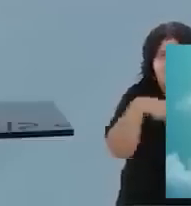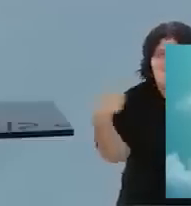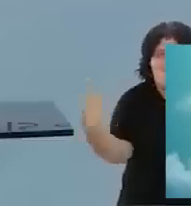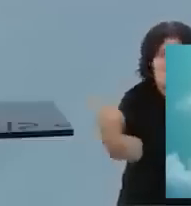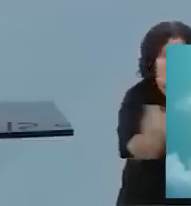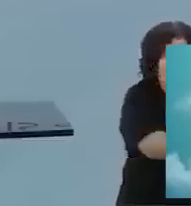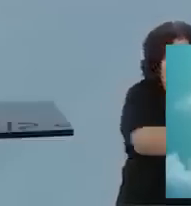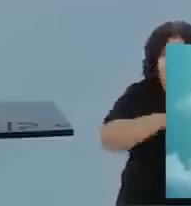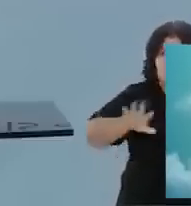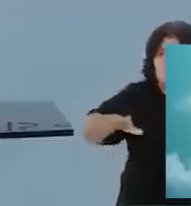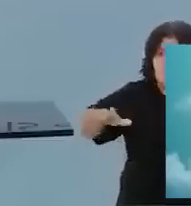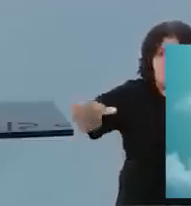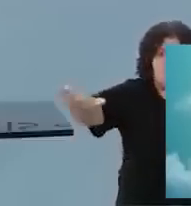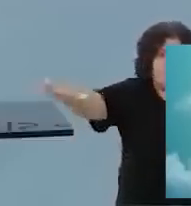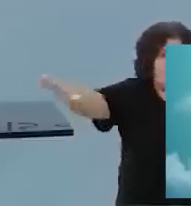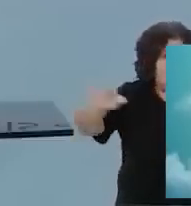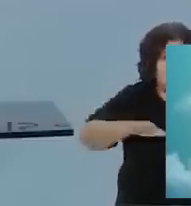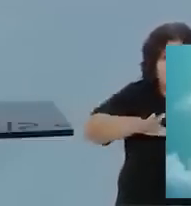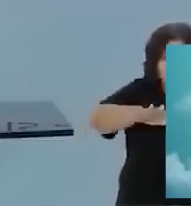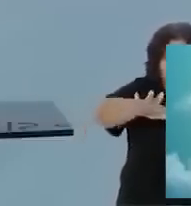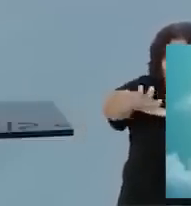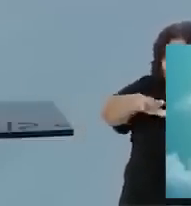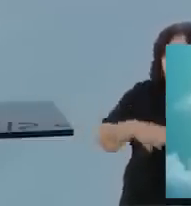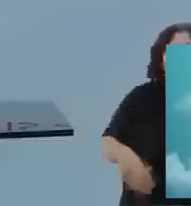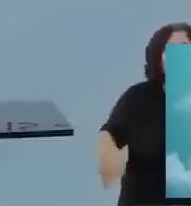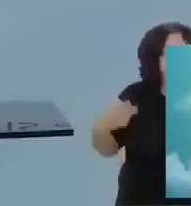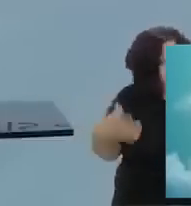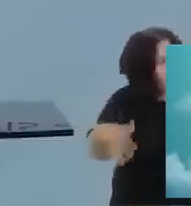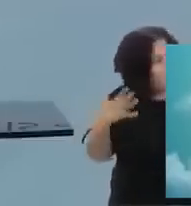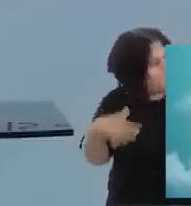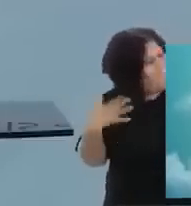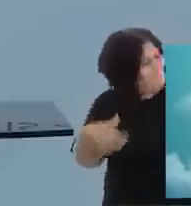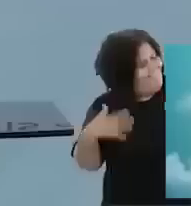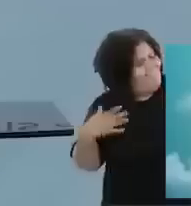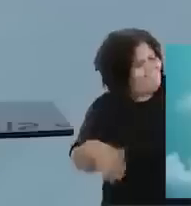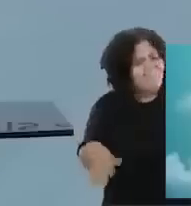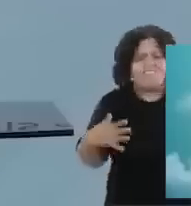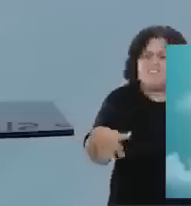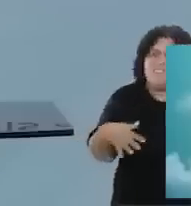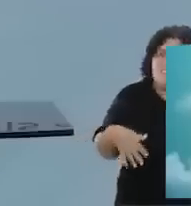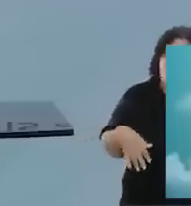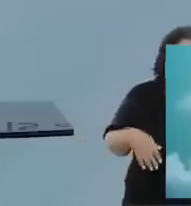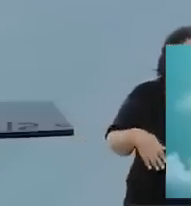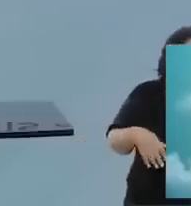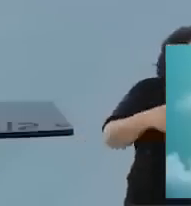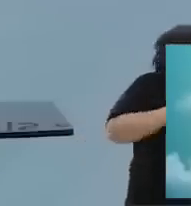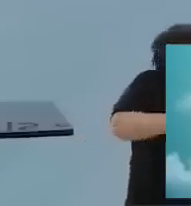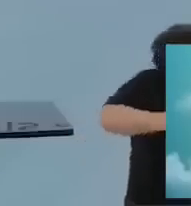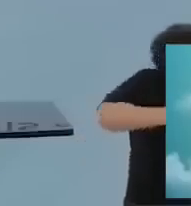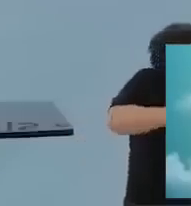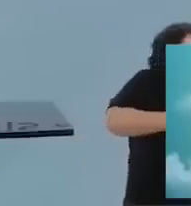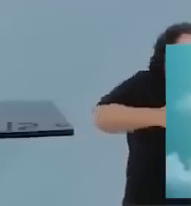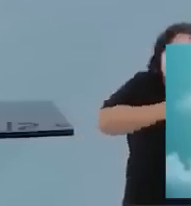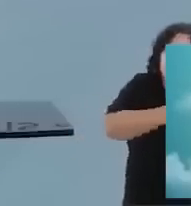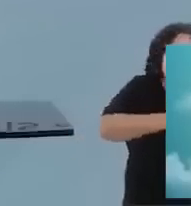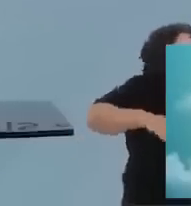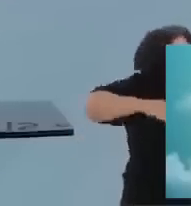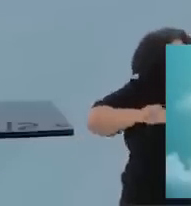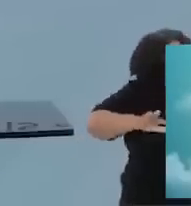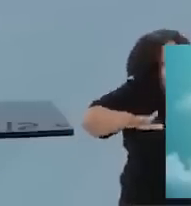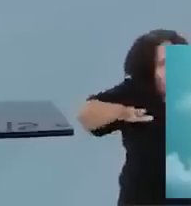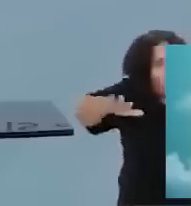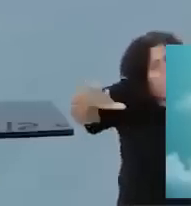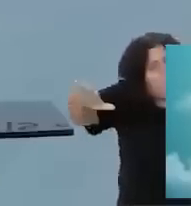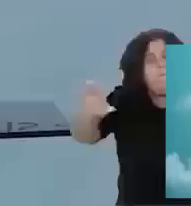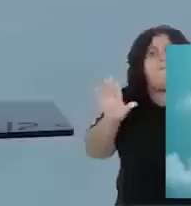pessoas novas, todo dia, e a gente se alegra muito com isso. E nós queremos não ser apenas uma comunidade que cresce numericamente,